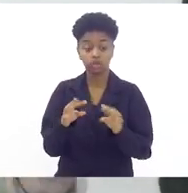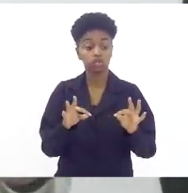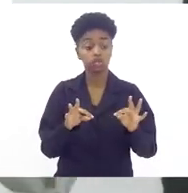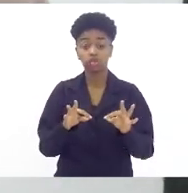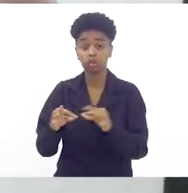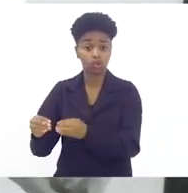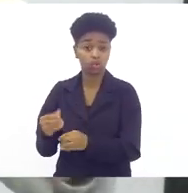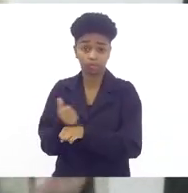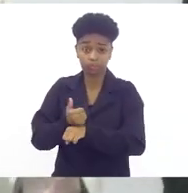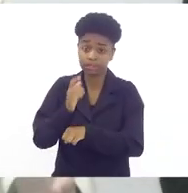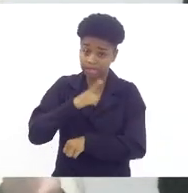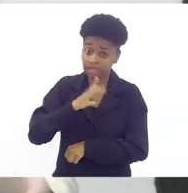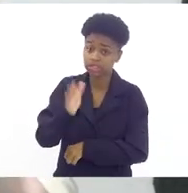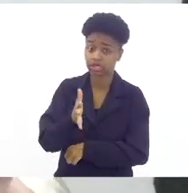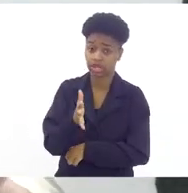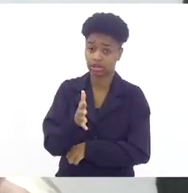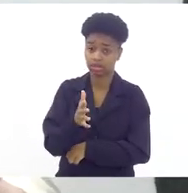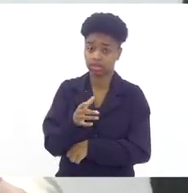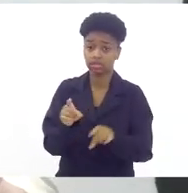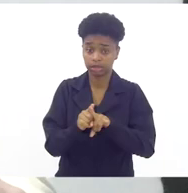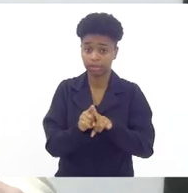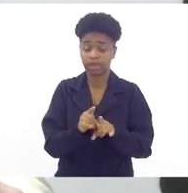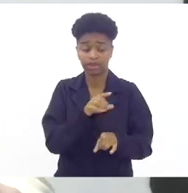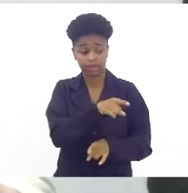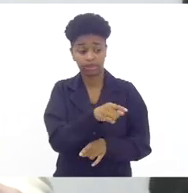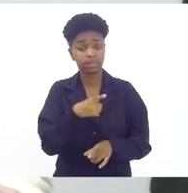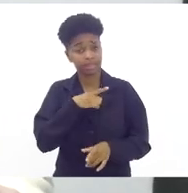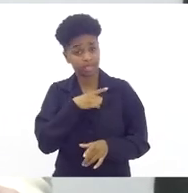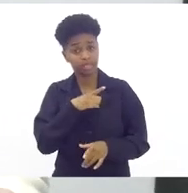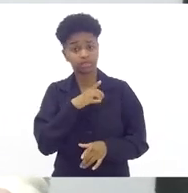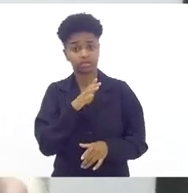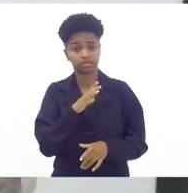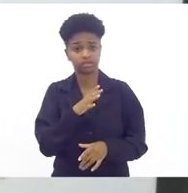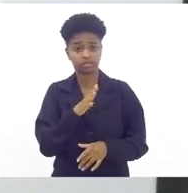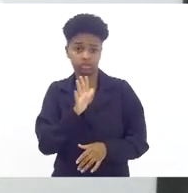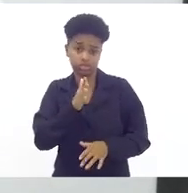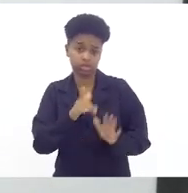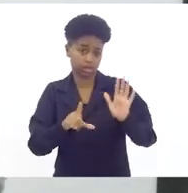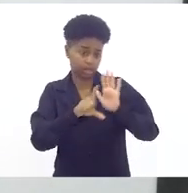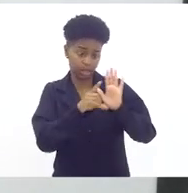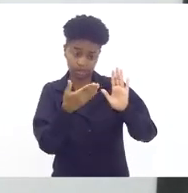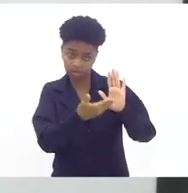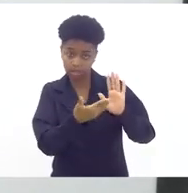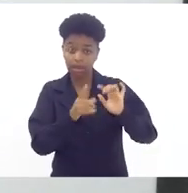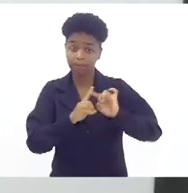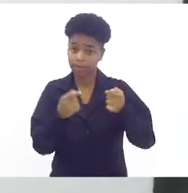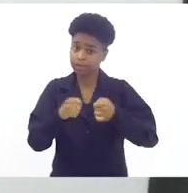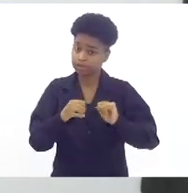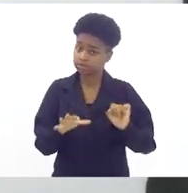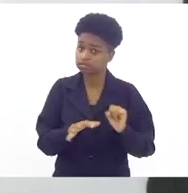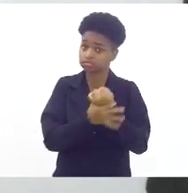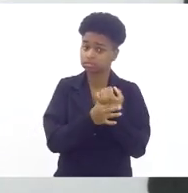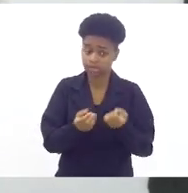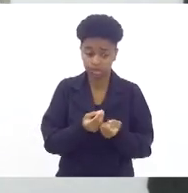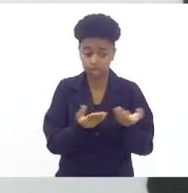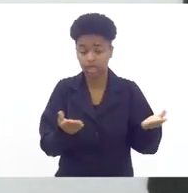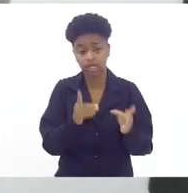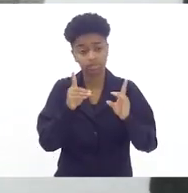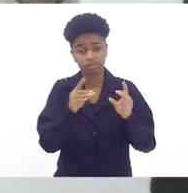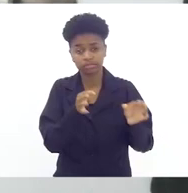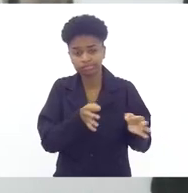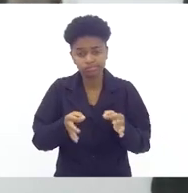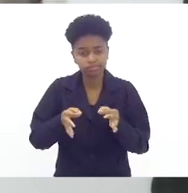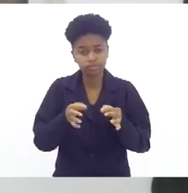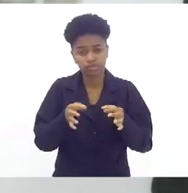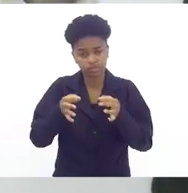tem a Faetec já tem a referência Legal Vamos colocar em prática vamos garantir o profissional da Faetec a mesma dignidade que